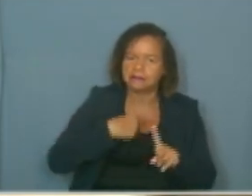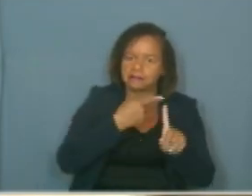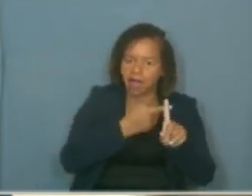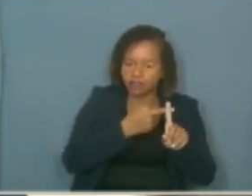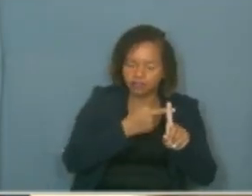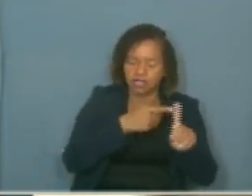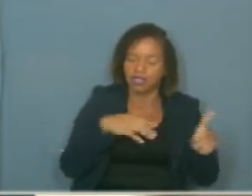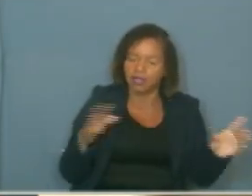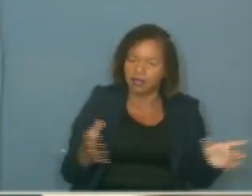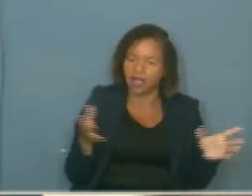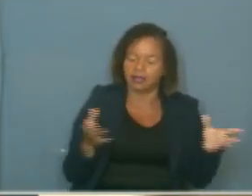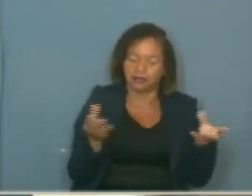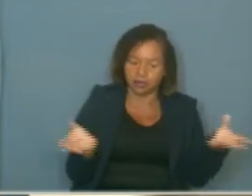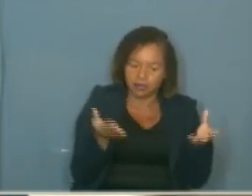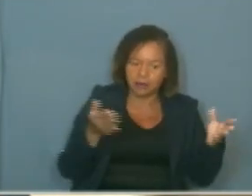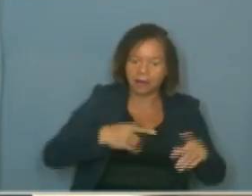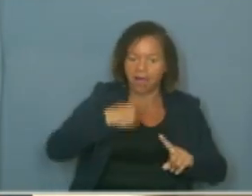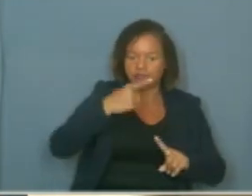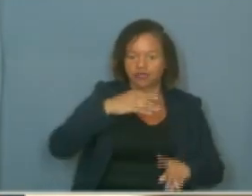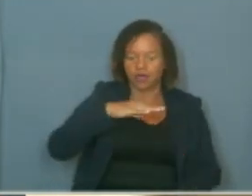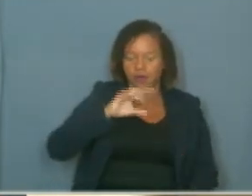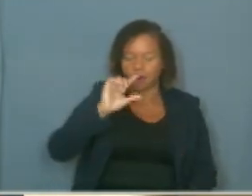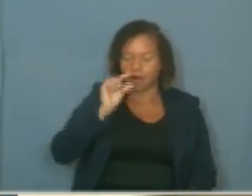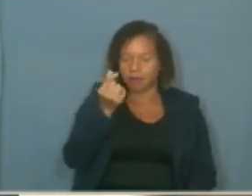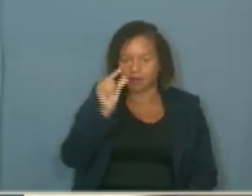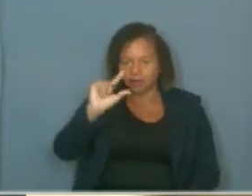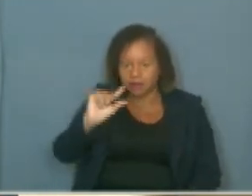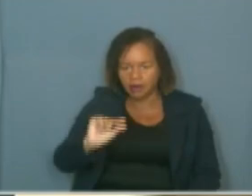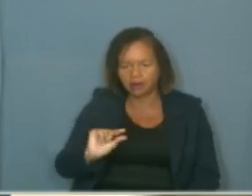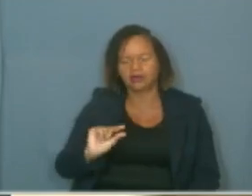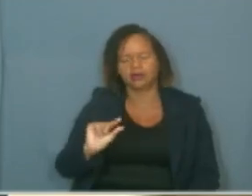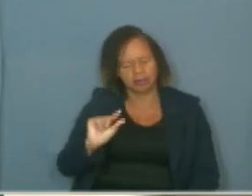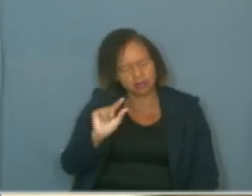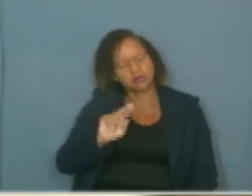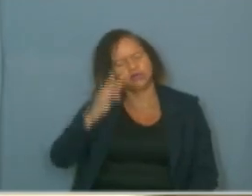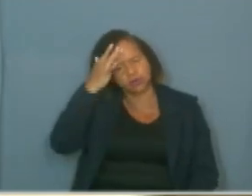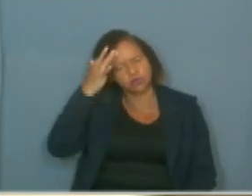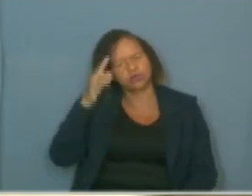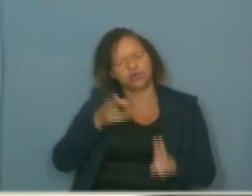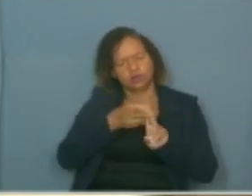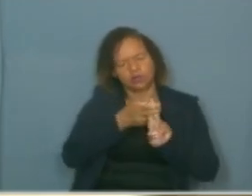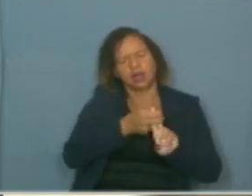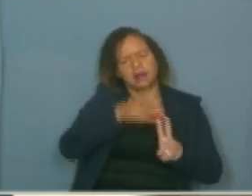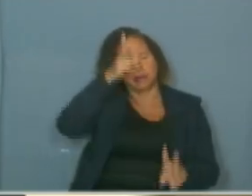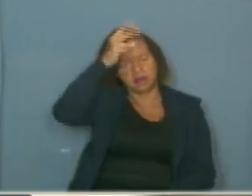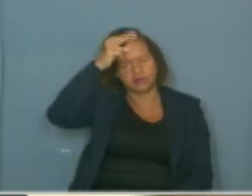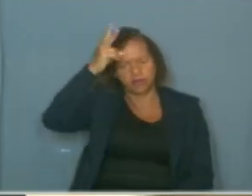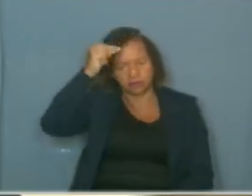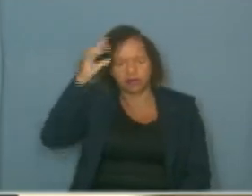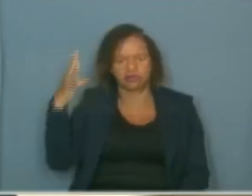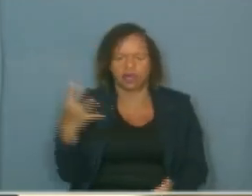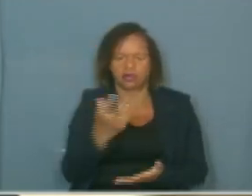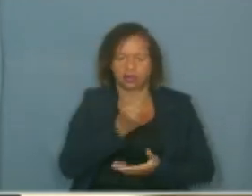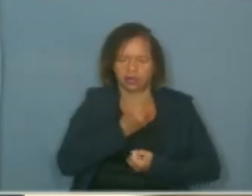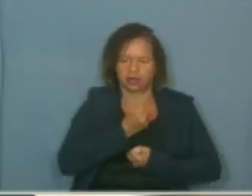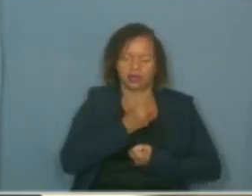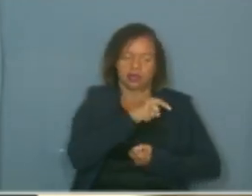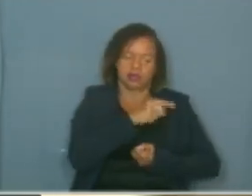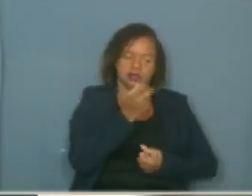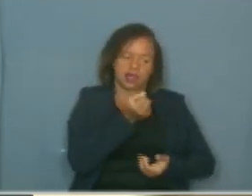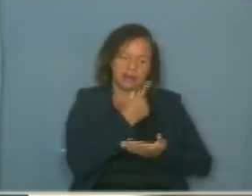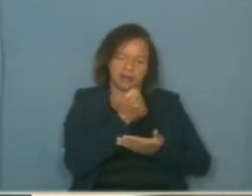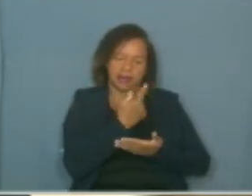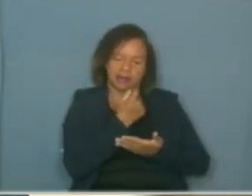produzindo mais, o preço cai, facilita para as pessoas usuárias do SUS, facilita para a prefeitura que vai adquirir esses medicamentos.